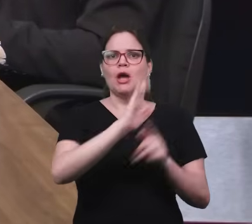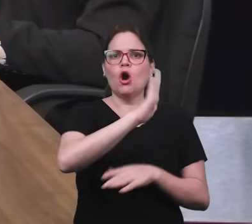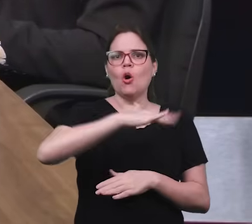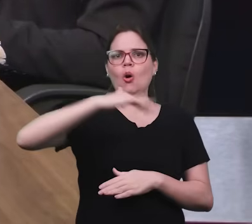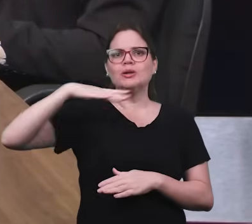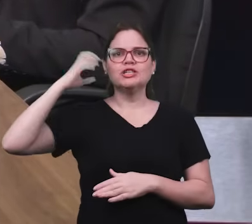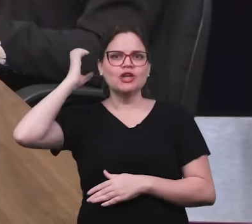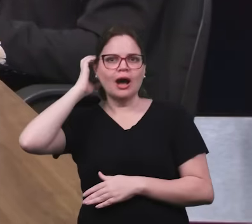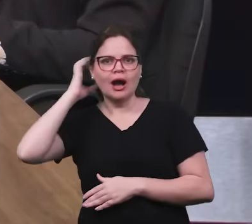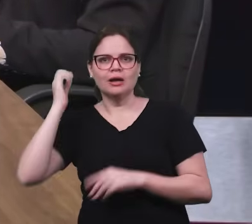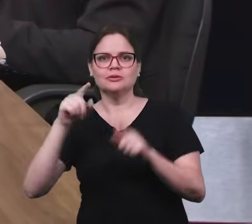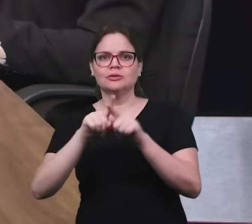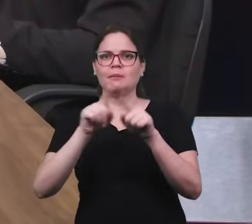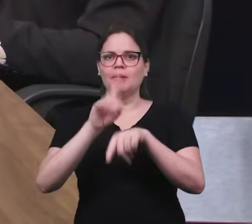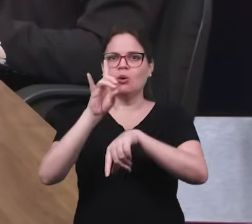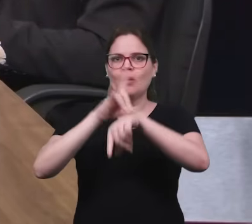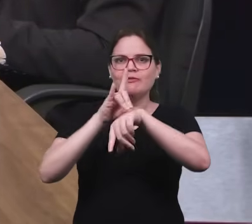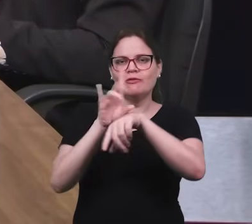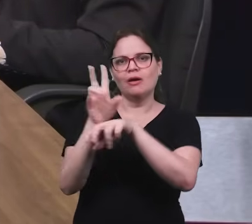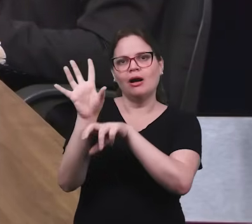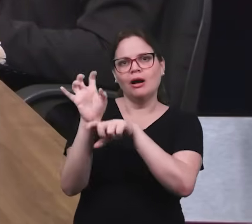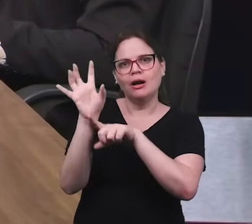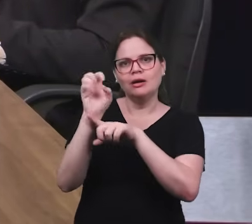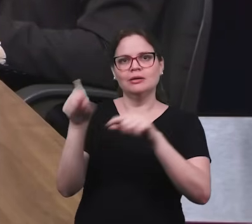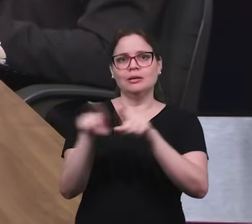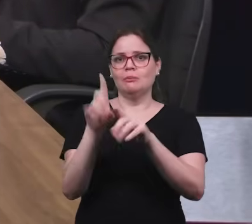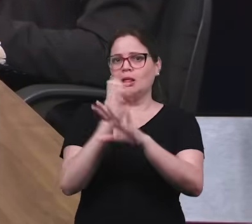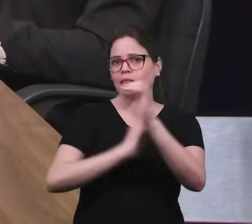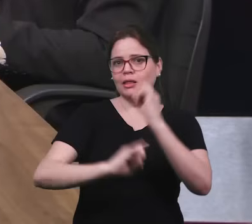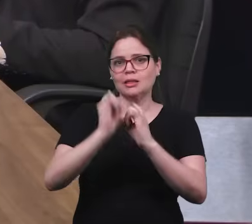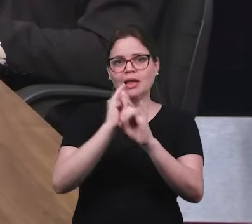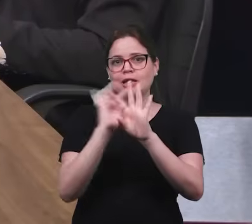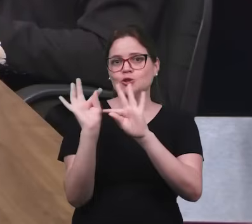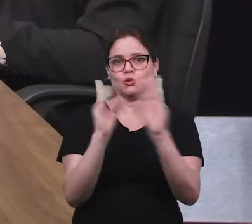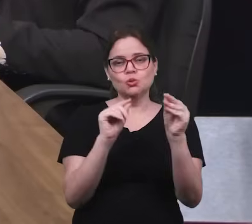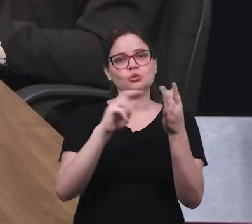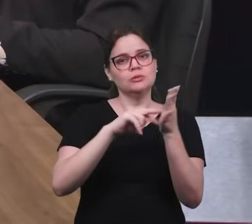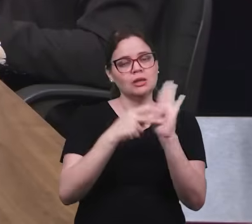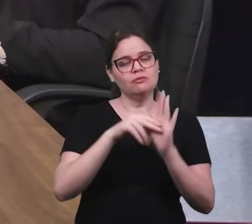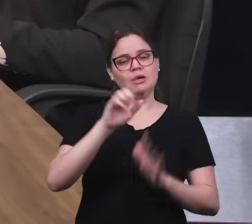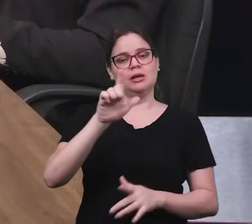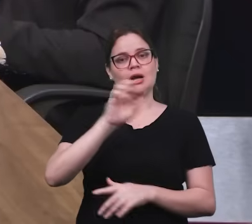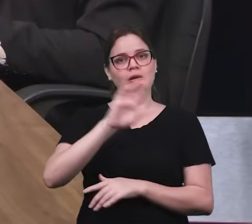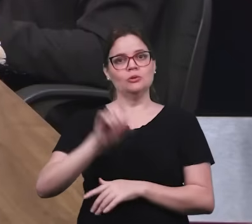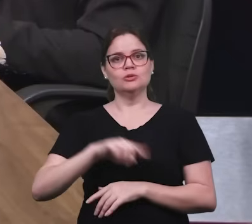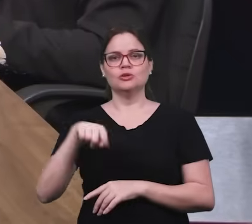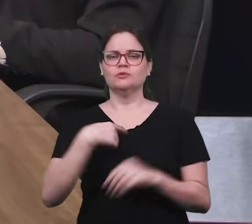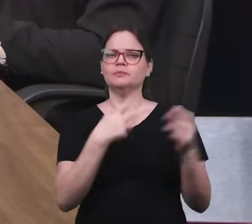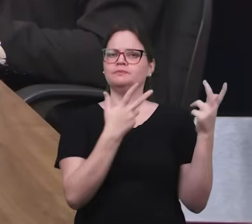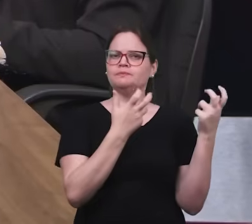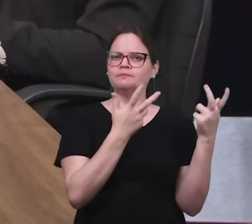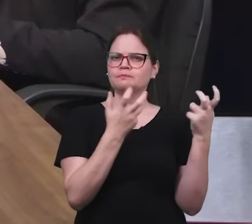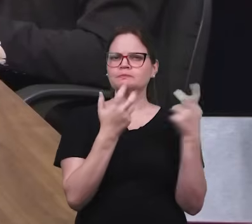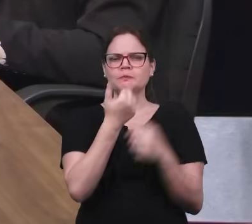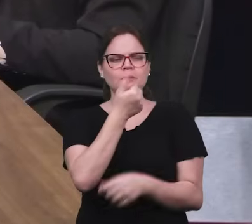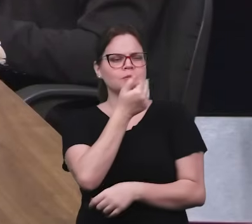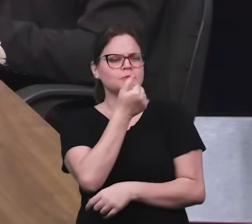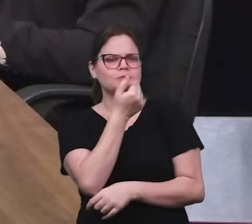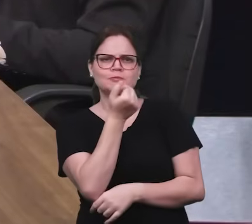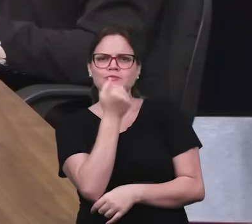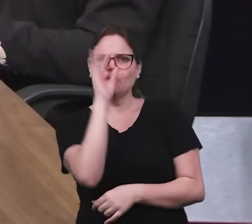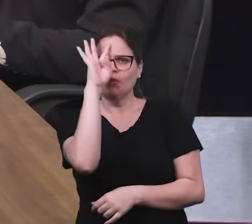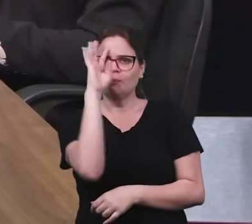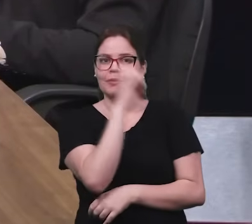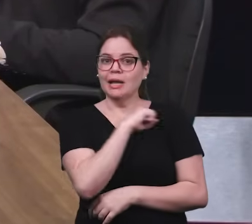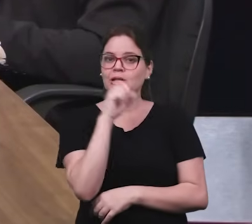rádio, Wi-Fi, internet, tudo isso ao longo do tempo nós fomos observando e aprendendo a usar. E o